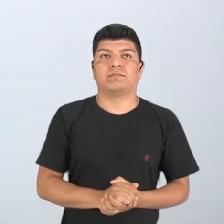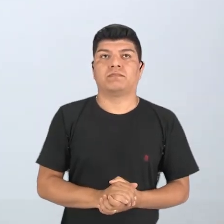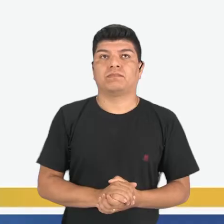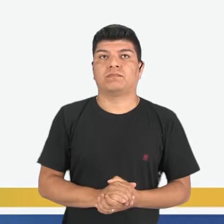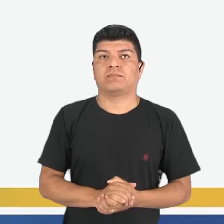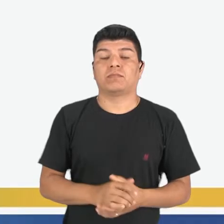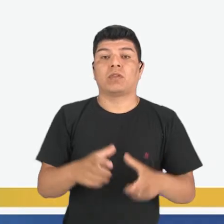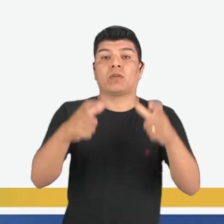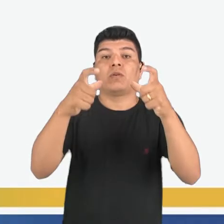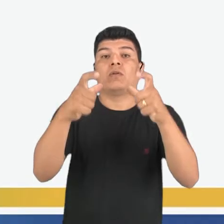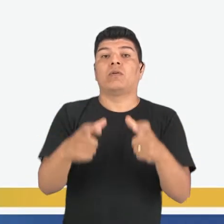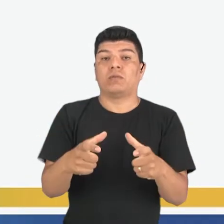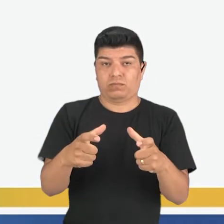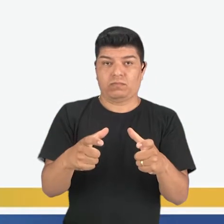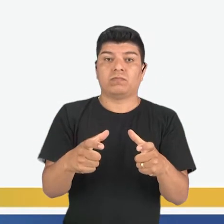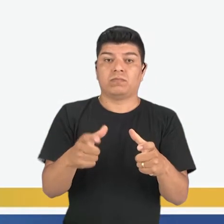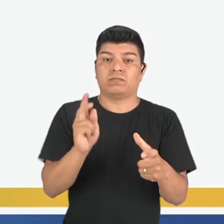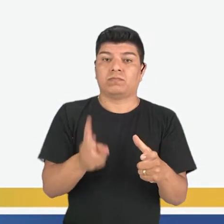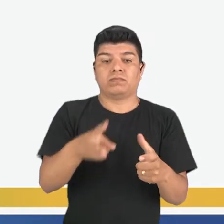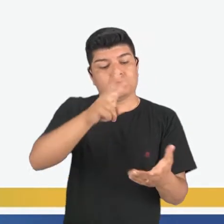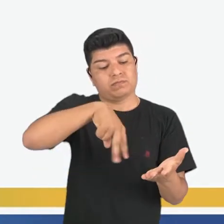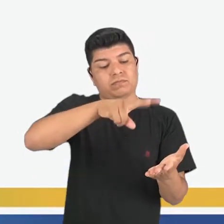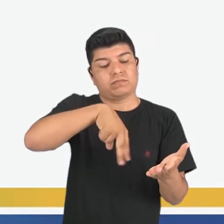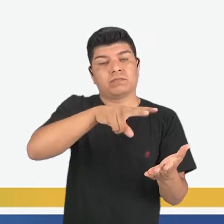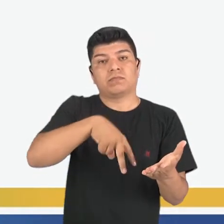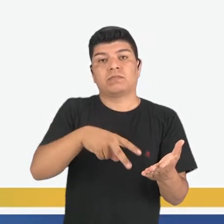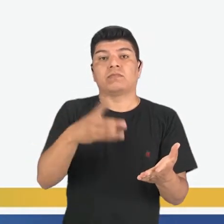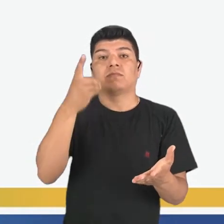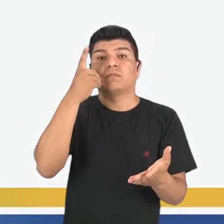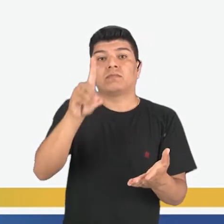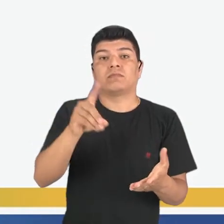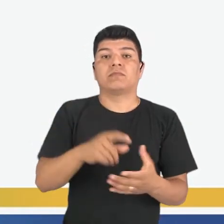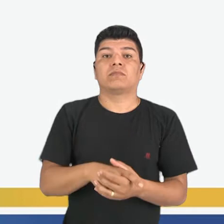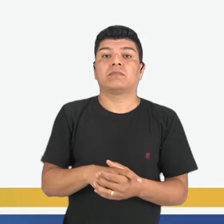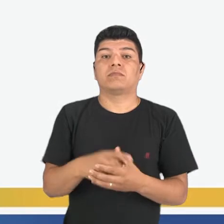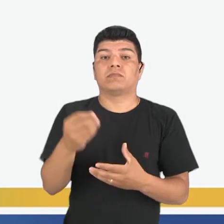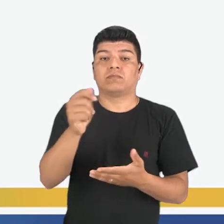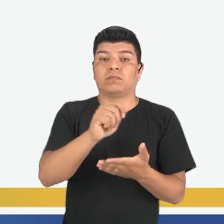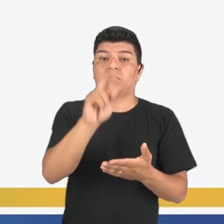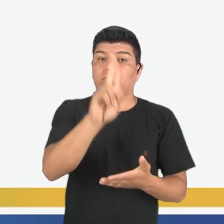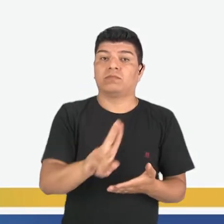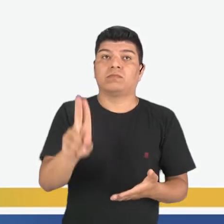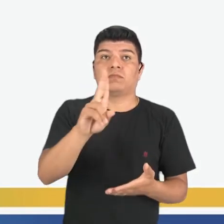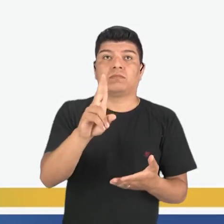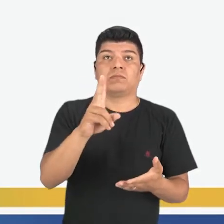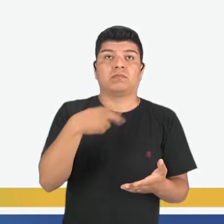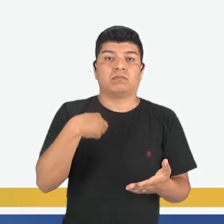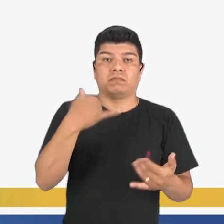Ó, local, vamos continuar a nossa leitura aqui, ó, local e data são colocados acima de qualquer